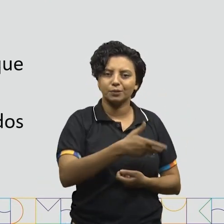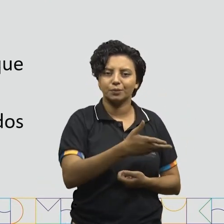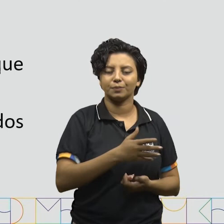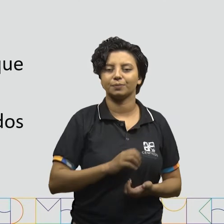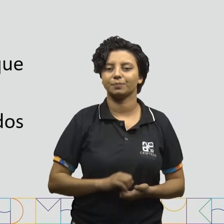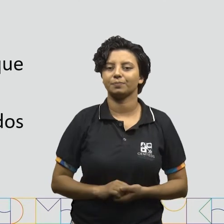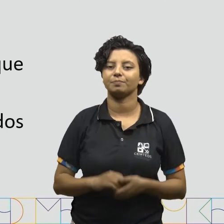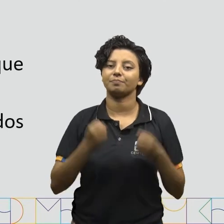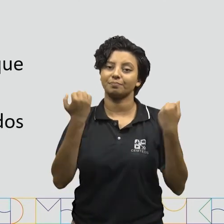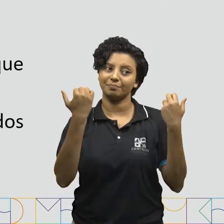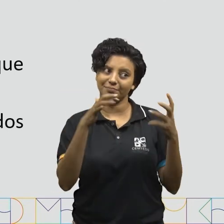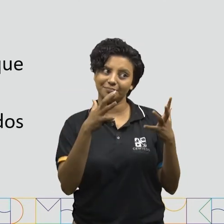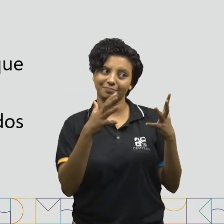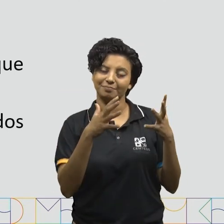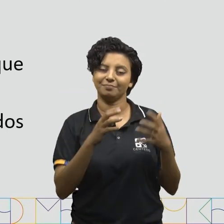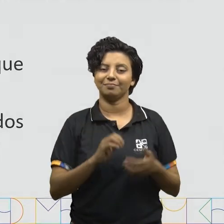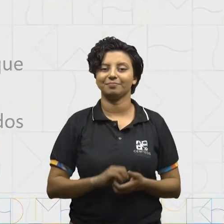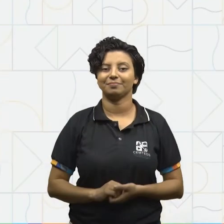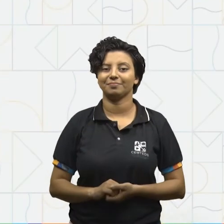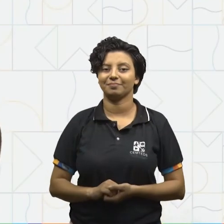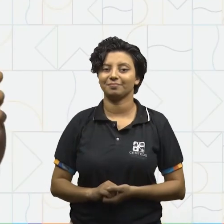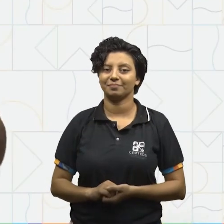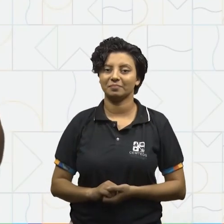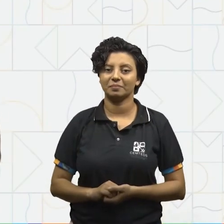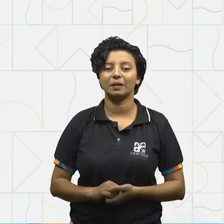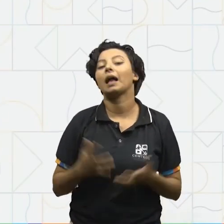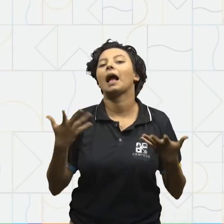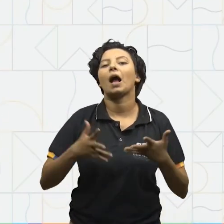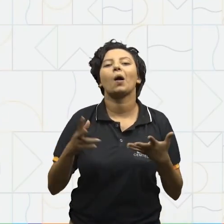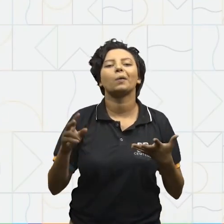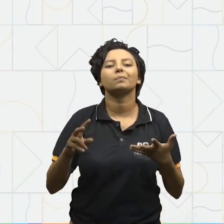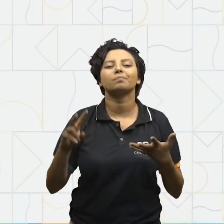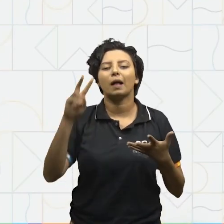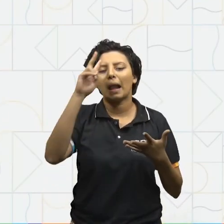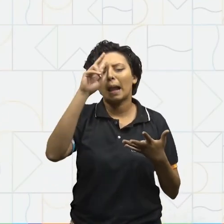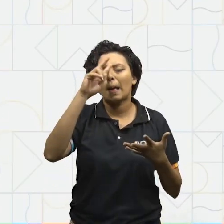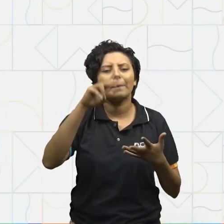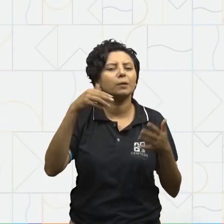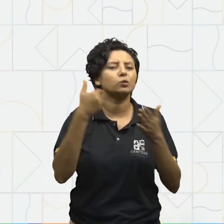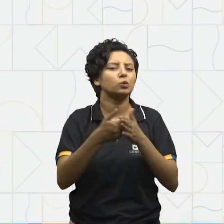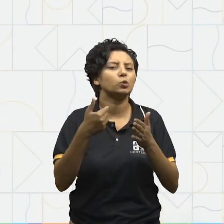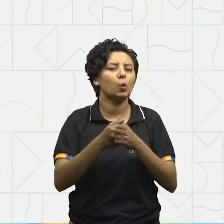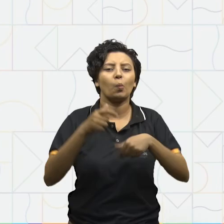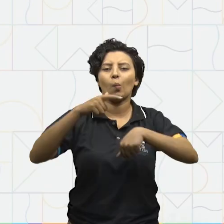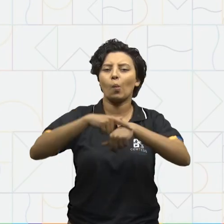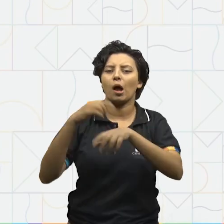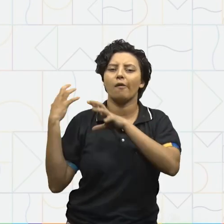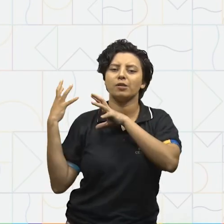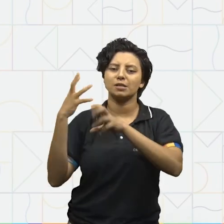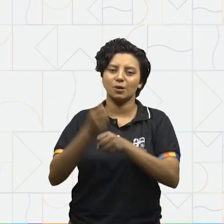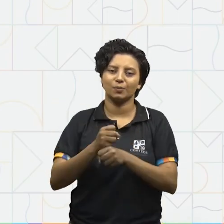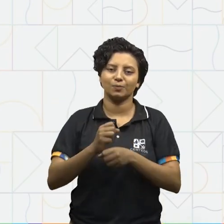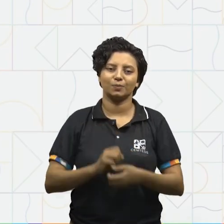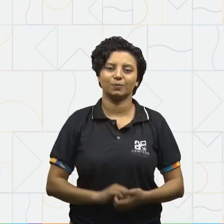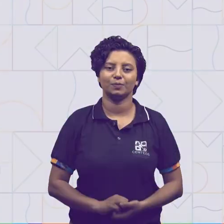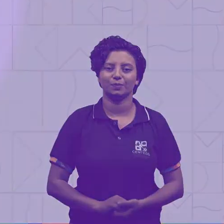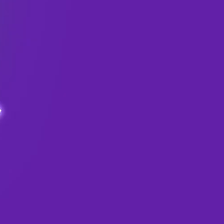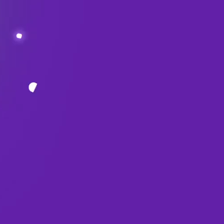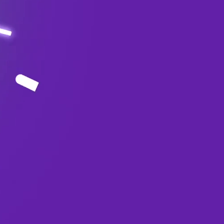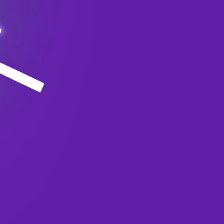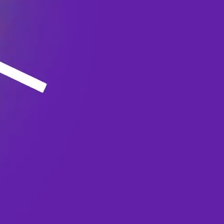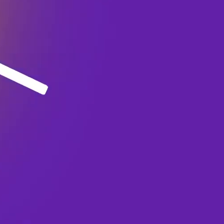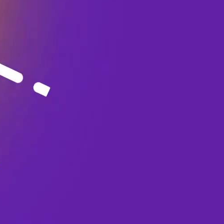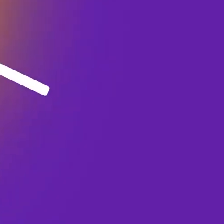daquela pessoa. Parabéns, você acertou, hein? Agora vamos lembrar um pouco do que vimos na aula de hoje. Chegou a hora da revisão.